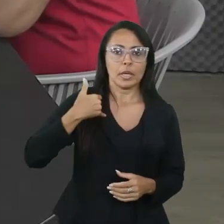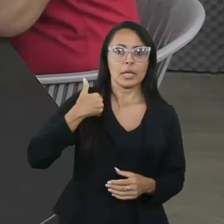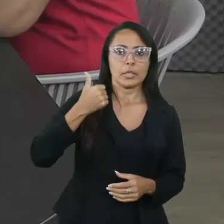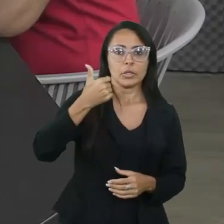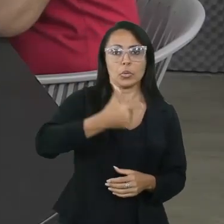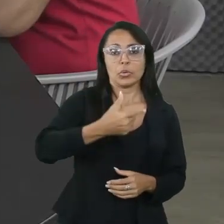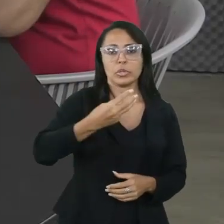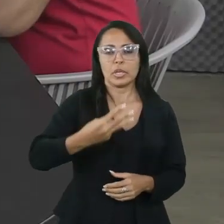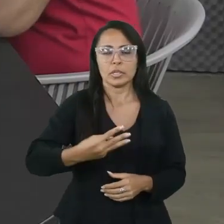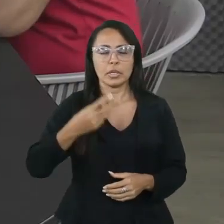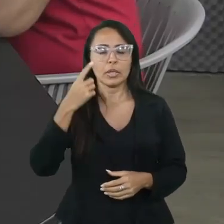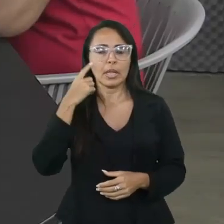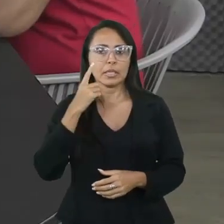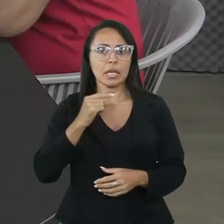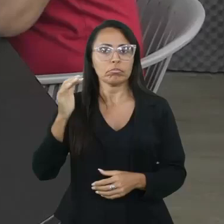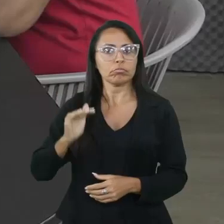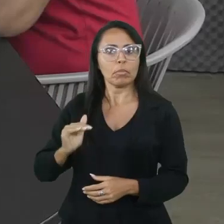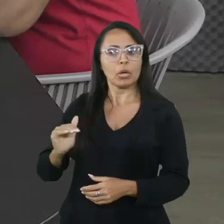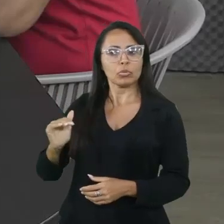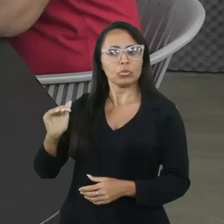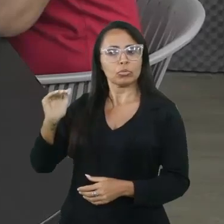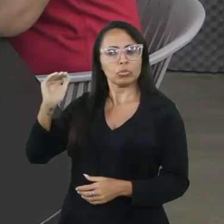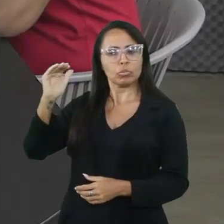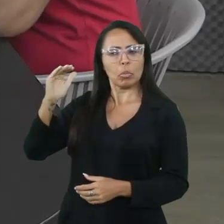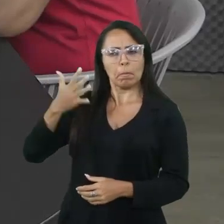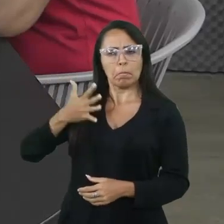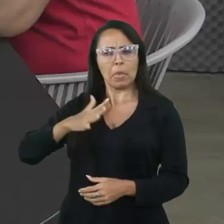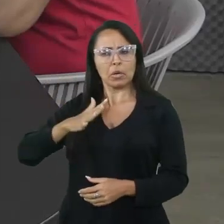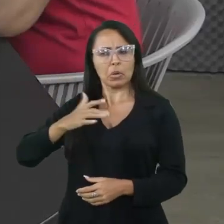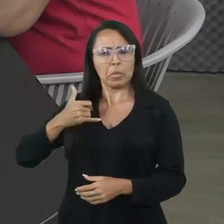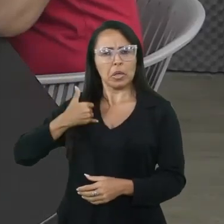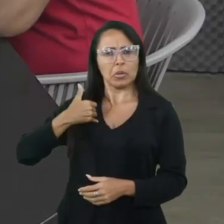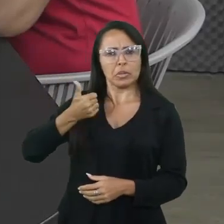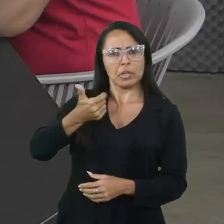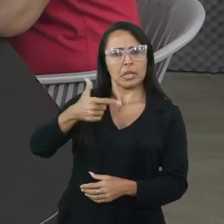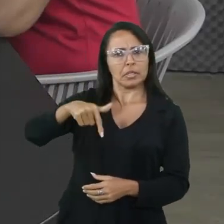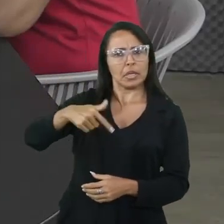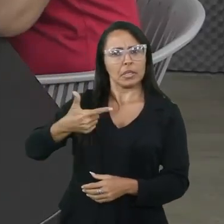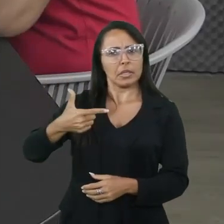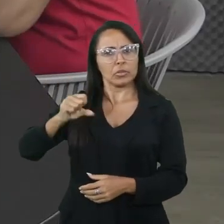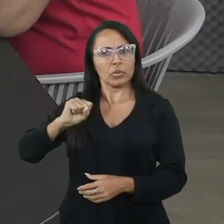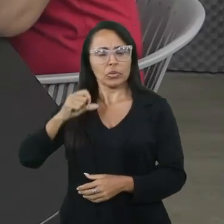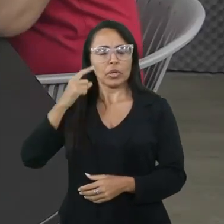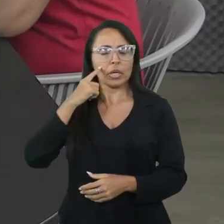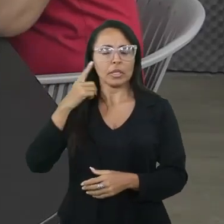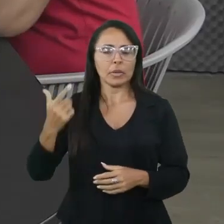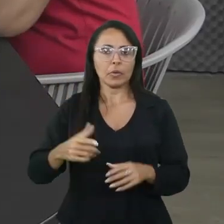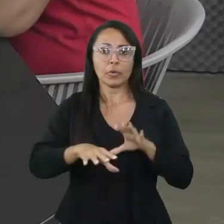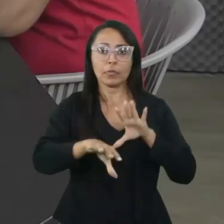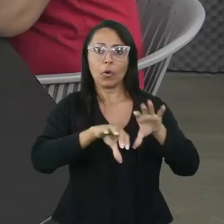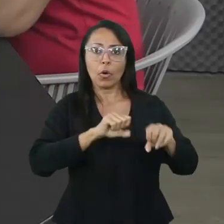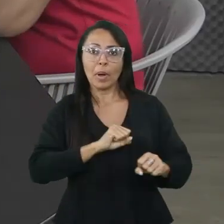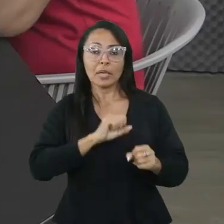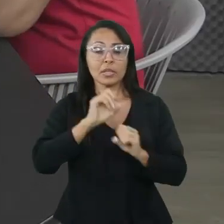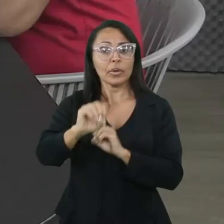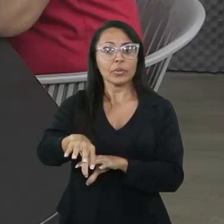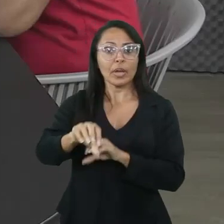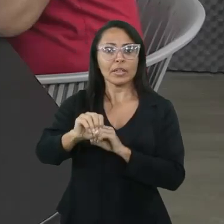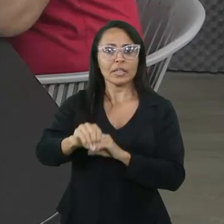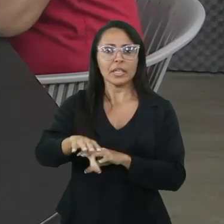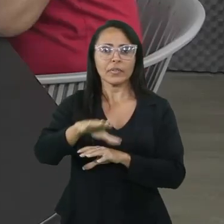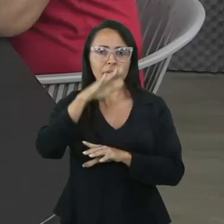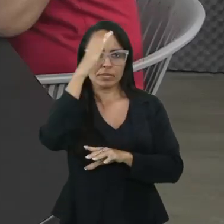ela sai praticamente adulta, com 17, 18 anos. Ao mesmo tempo, a escola é um espaço de formação educativa de um